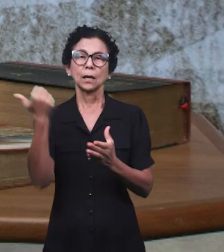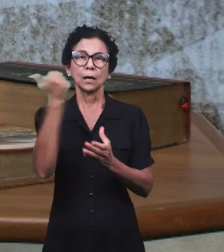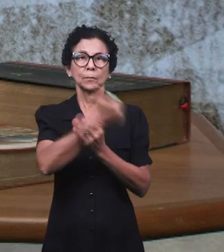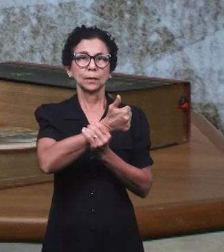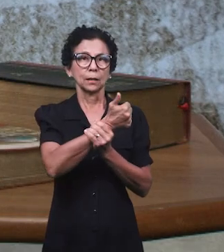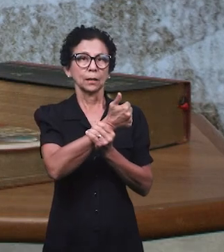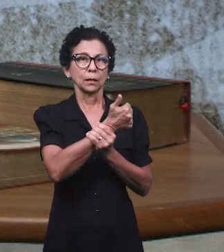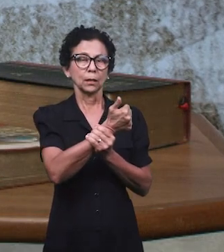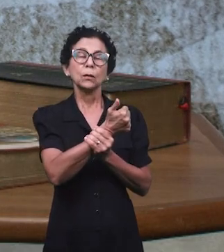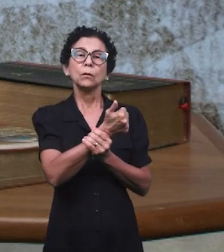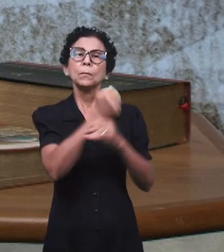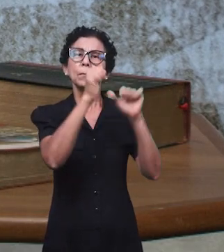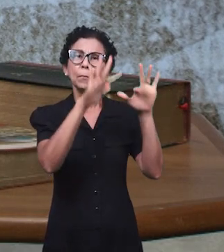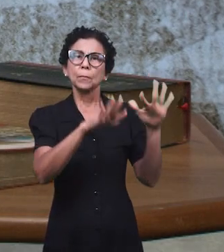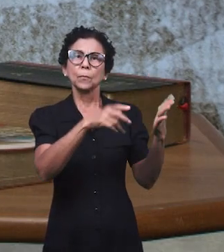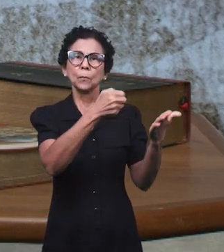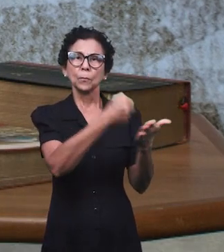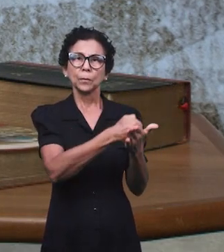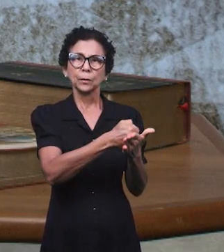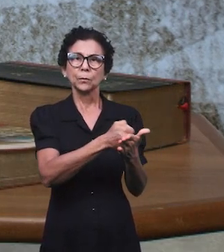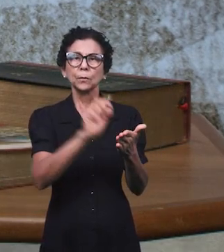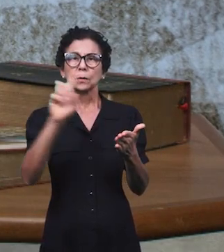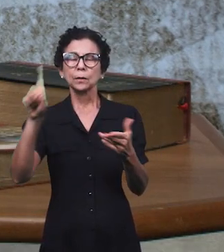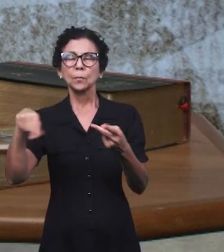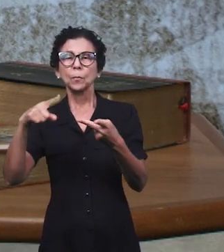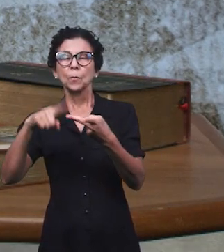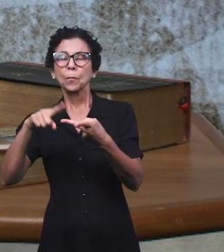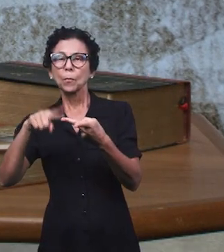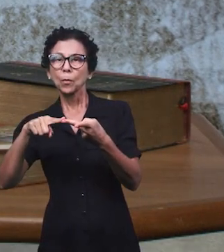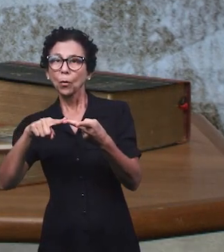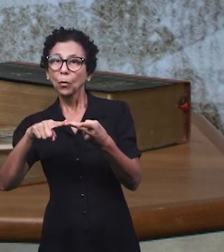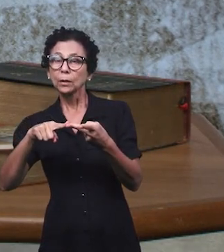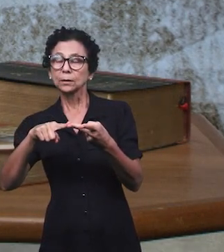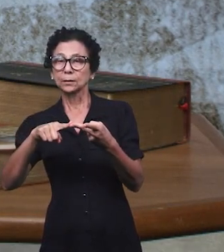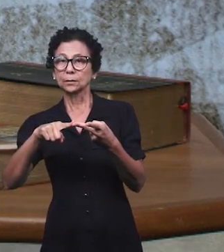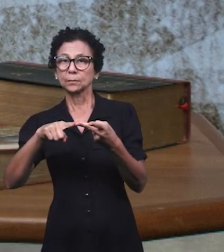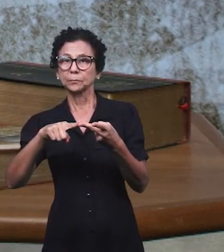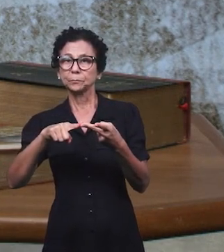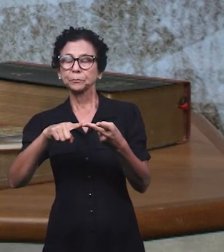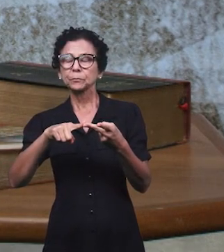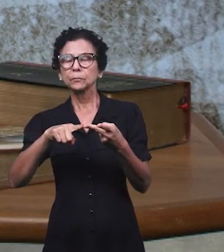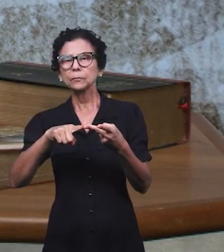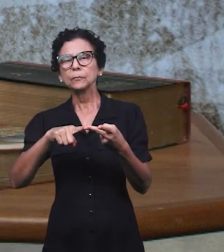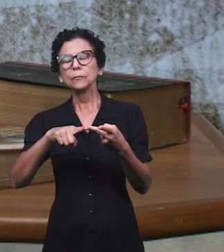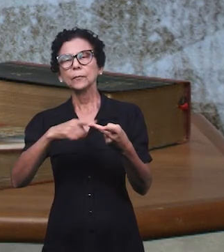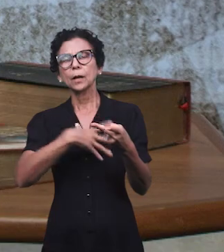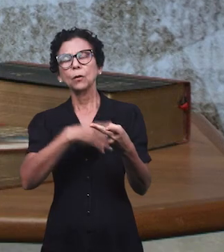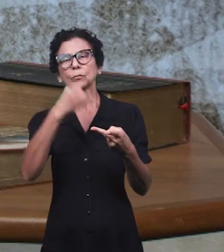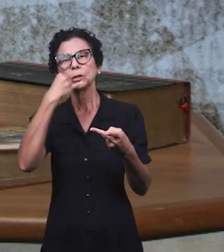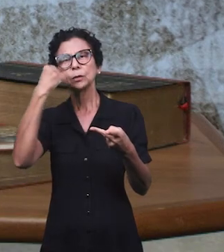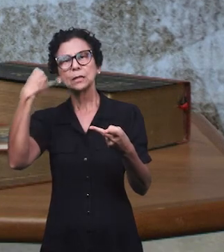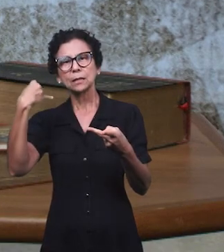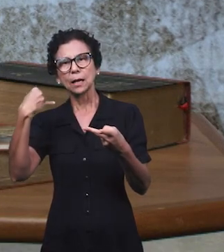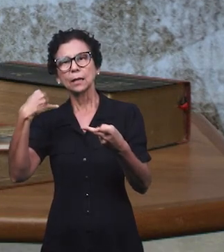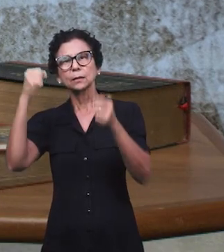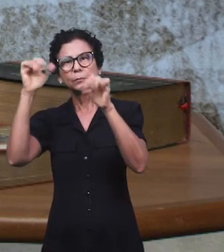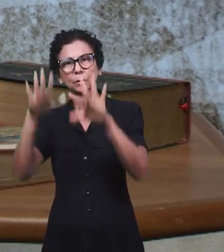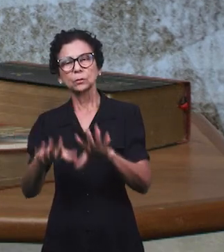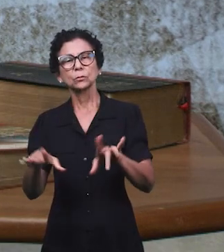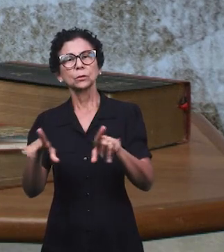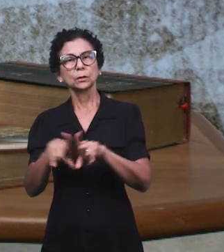Abraão sobre a sua descendência. Então, a bênção do Senhor, ali Isaque